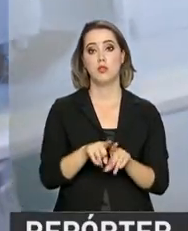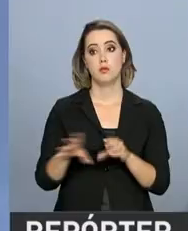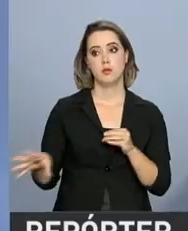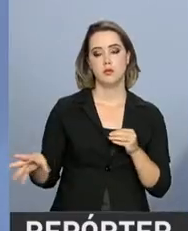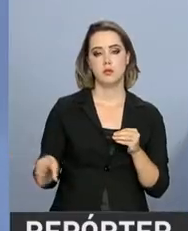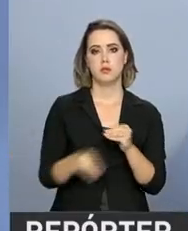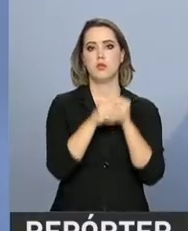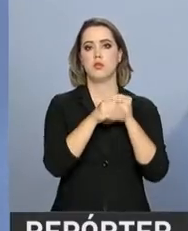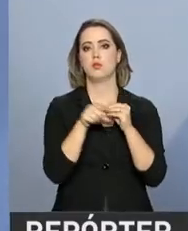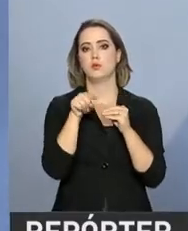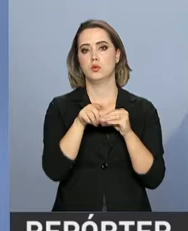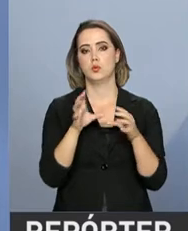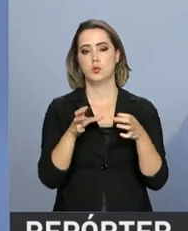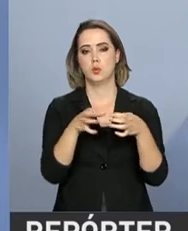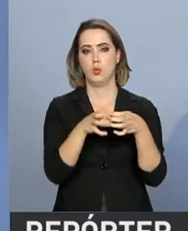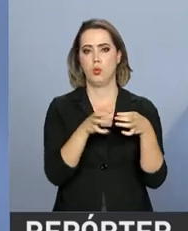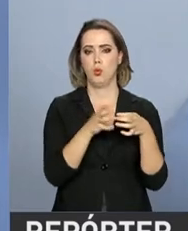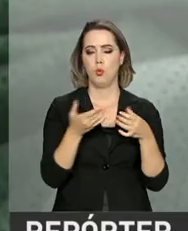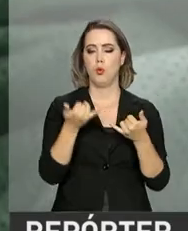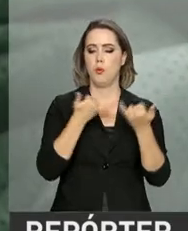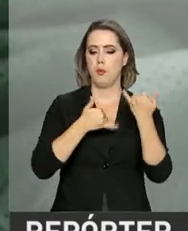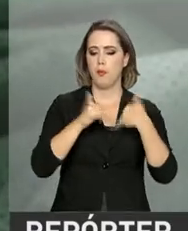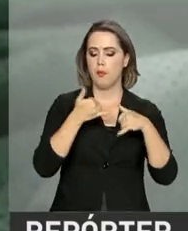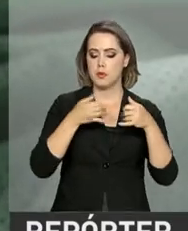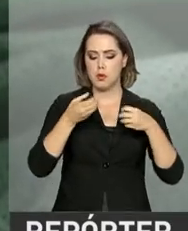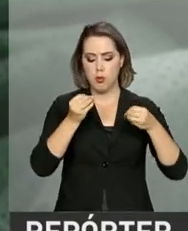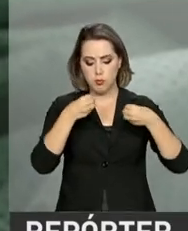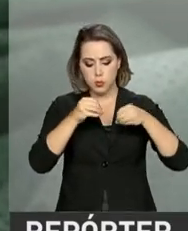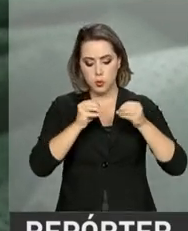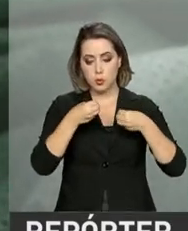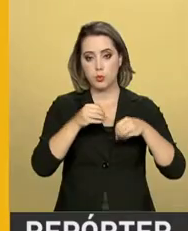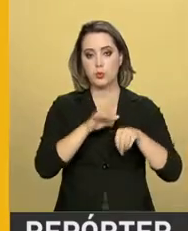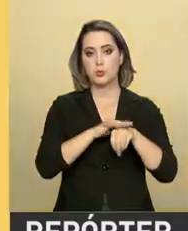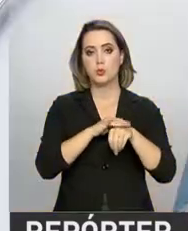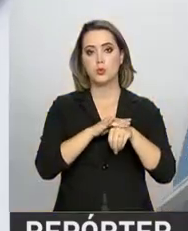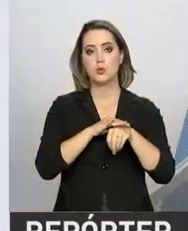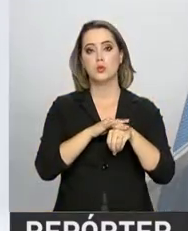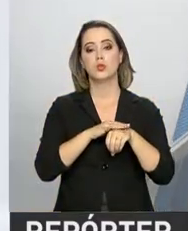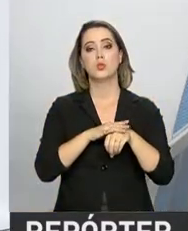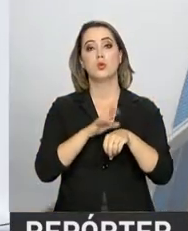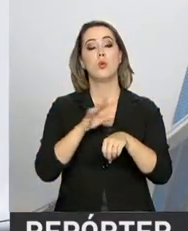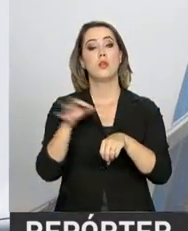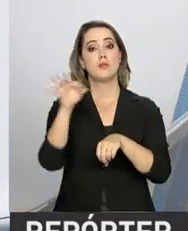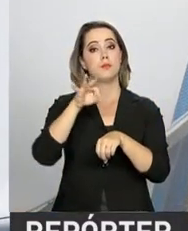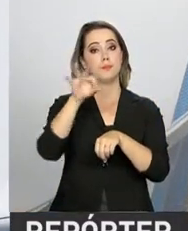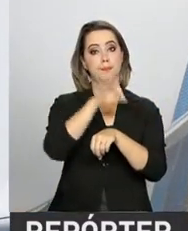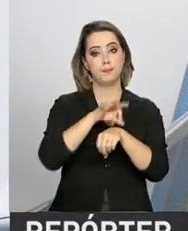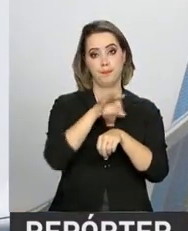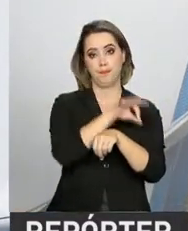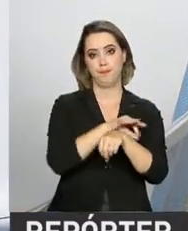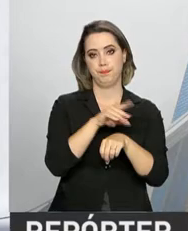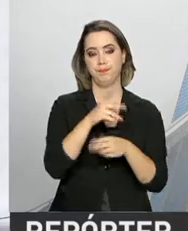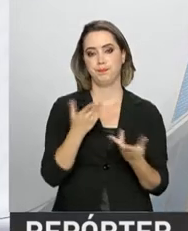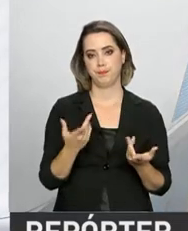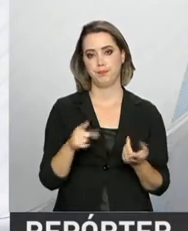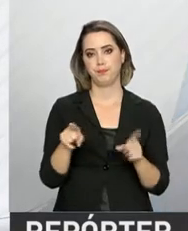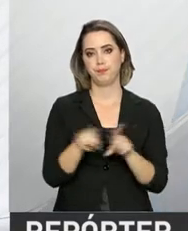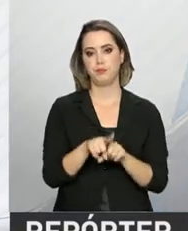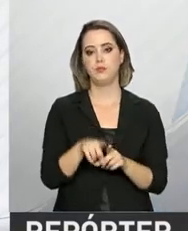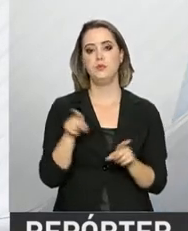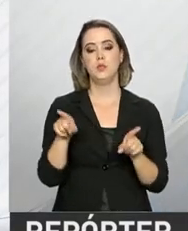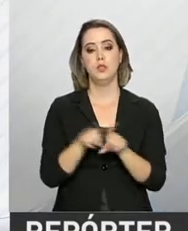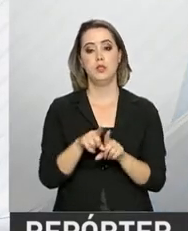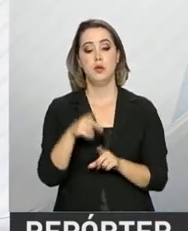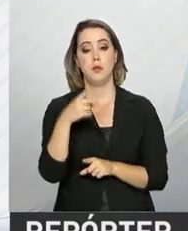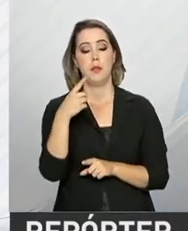rede pública de reagentes para o teste da chikungunya e da dengue o ministério da saúde também habilitou 126 novas